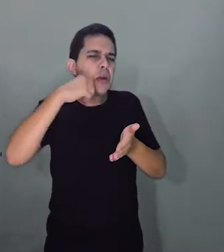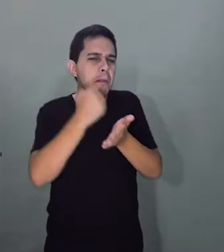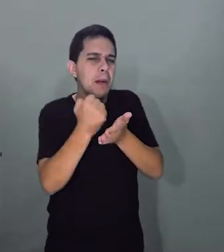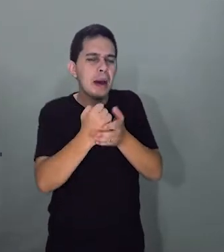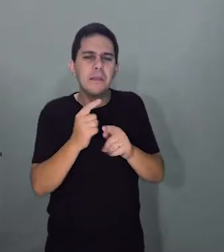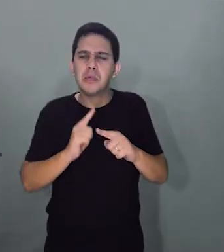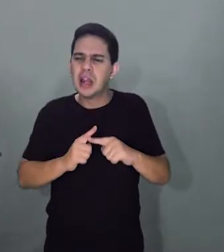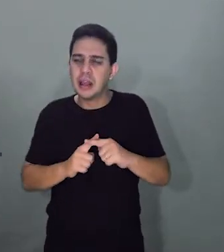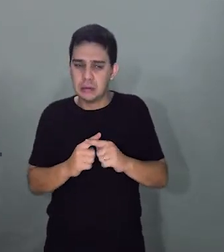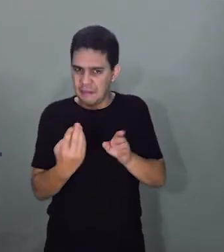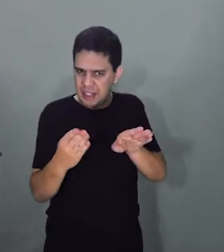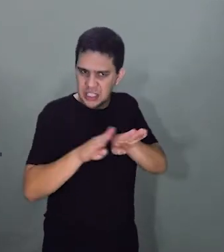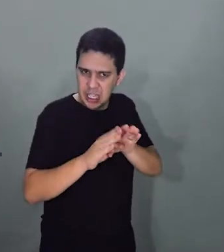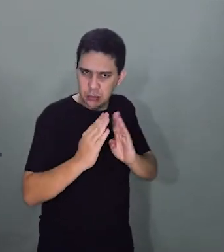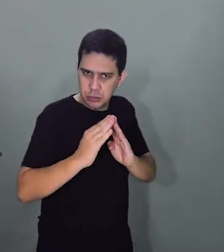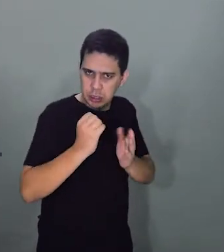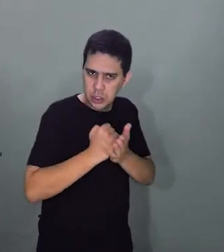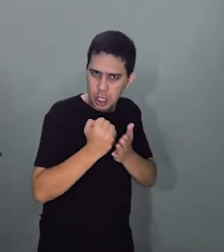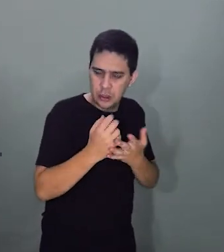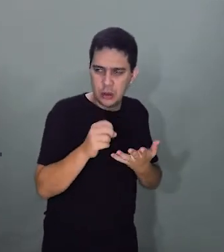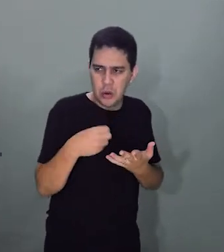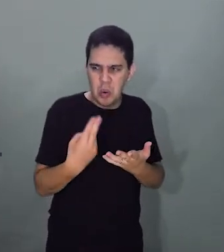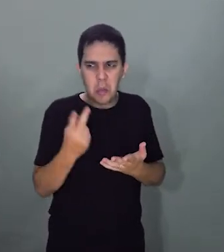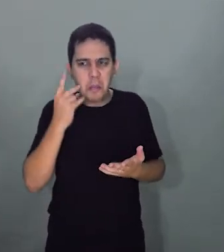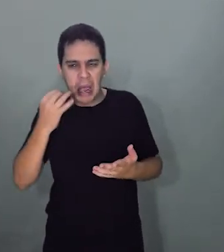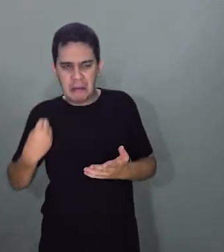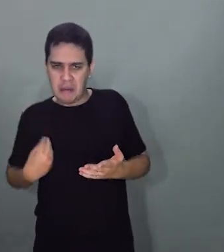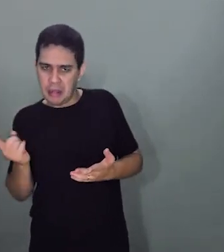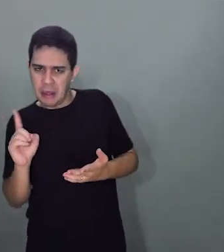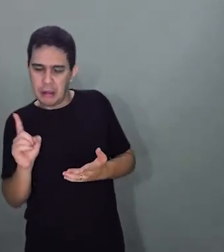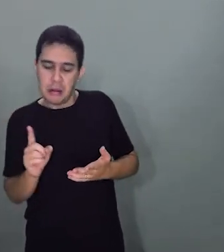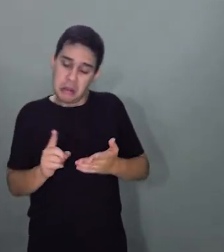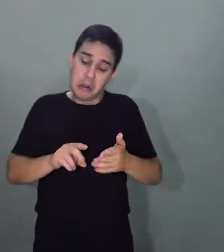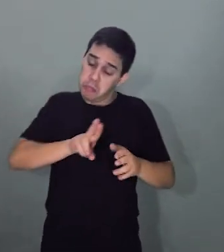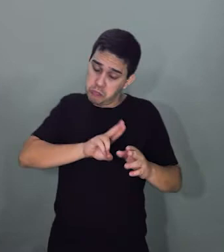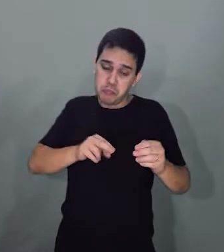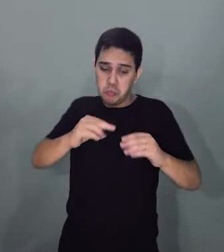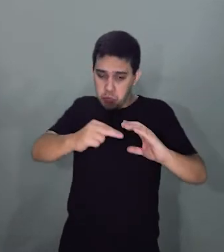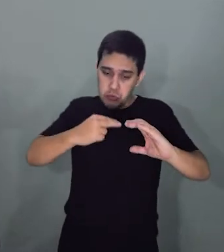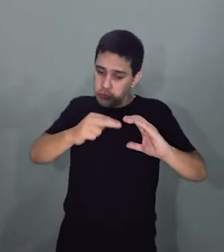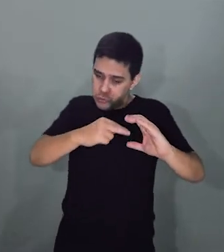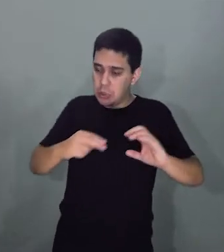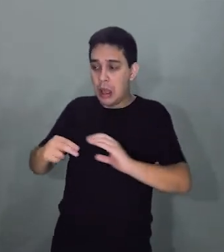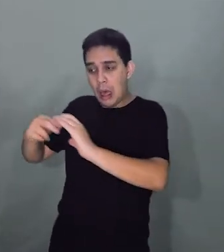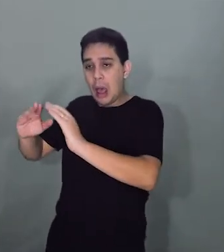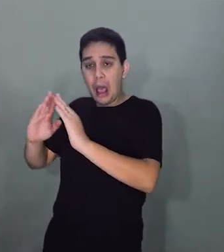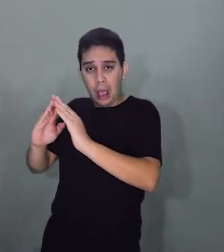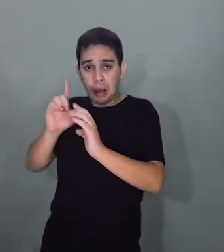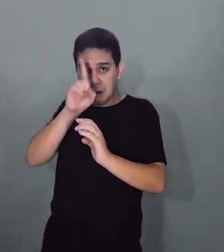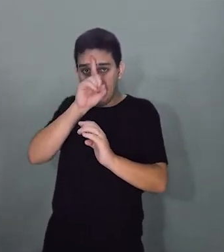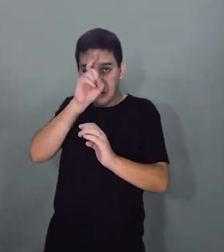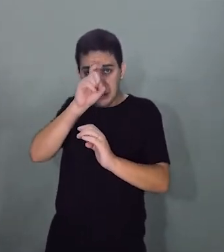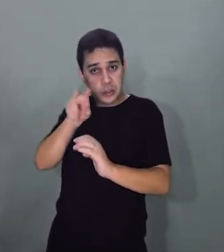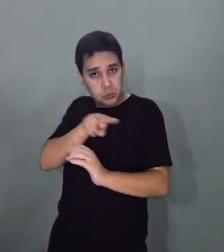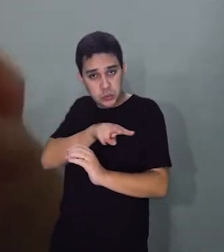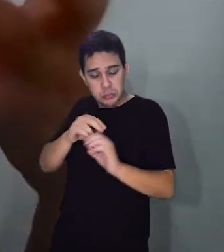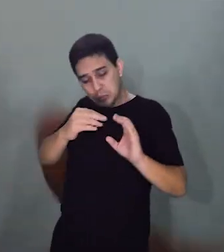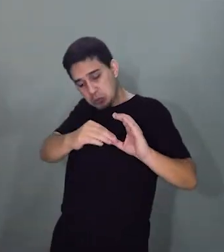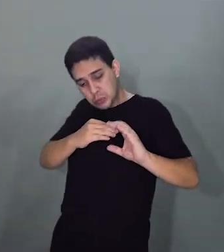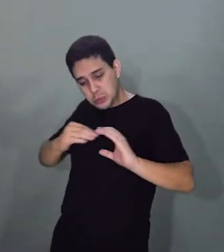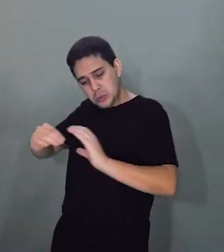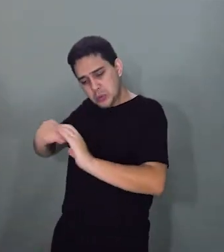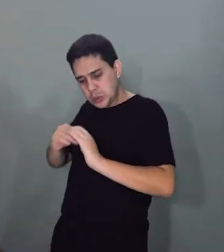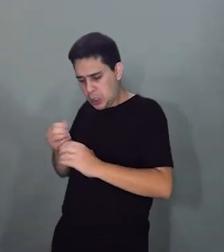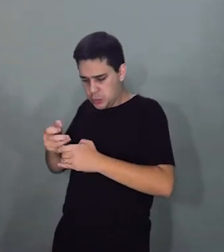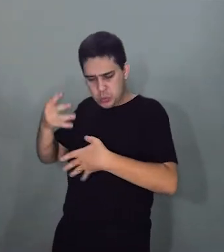estava presente. Então, é uma comunicação eletrônica que a gente recebe diariamente e vai acompanhando.